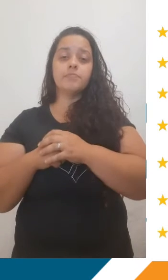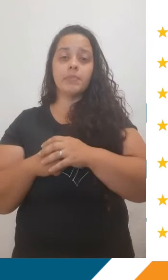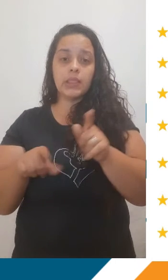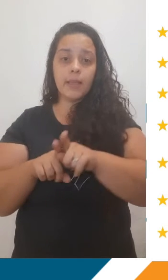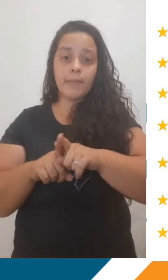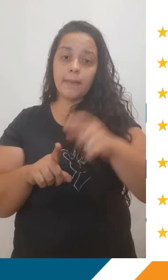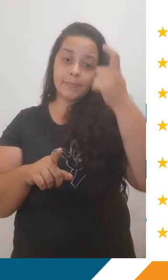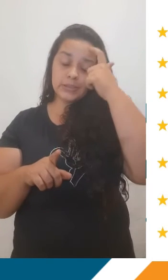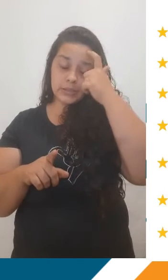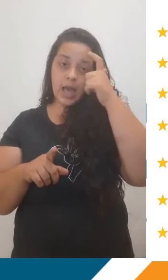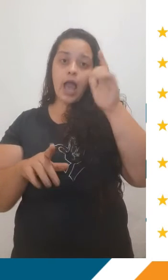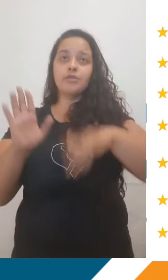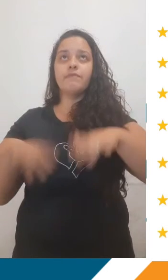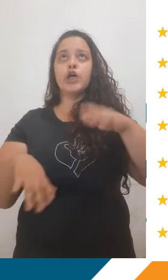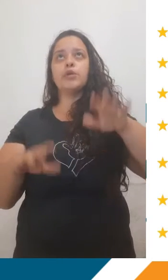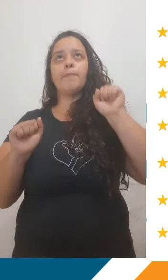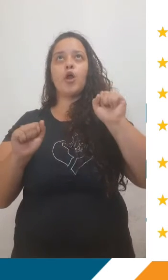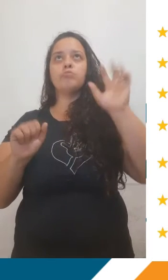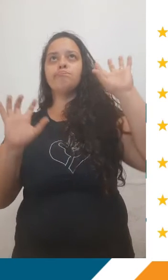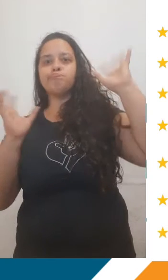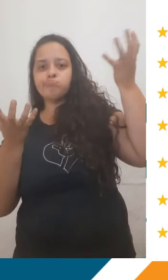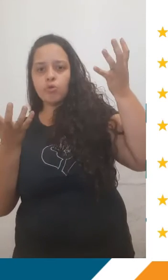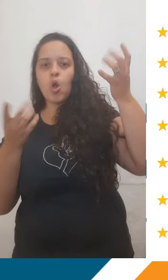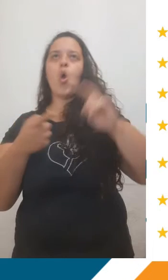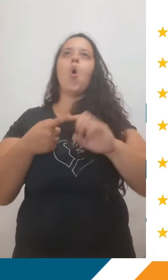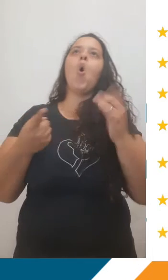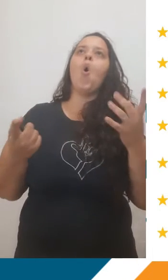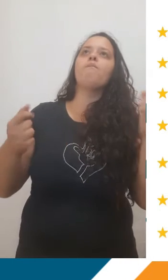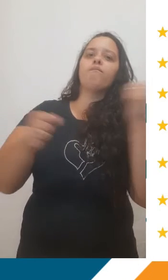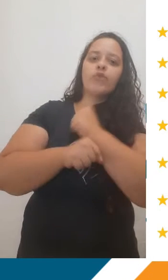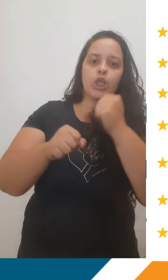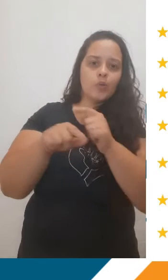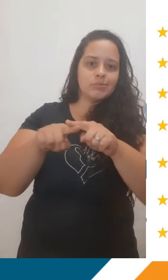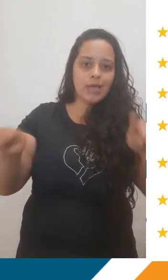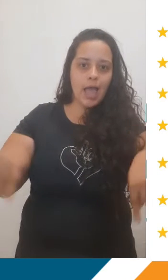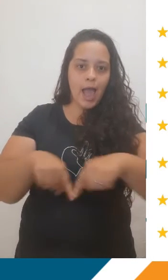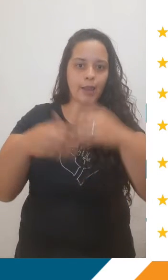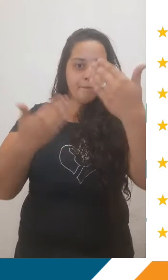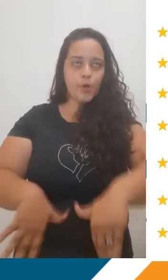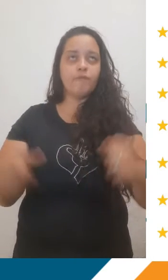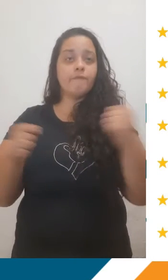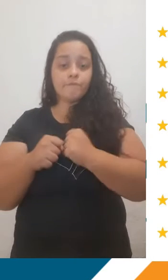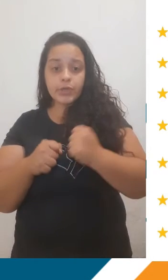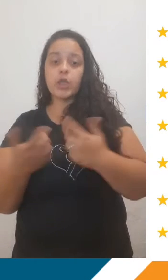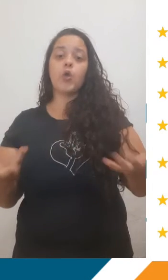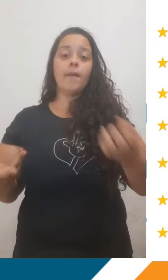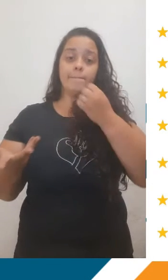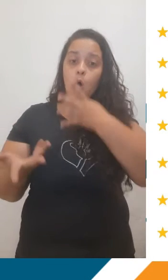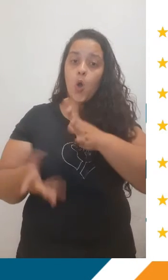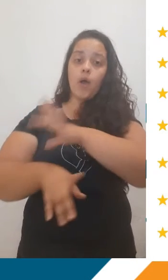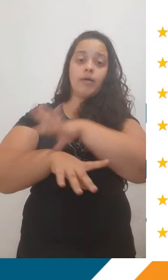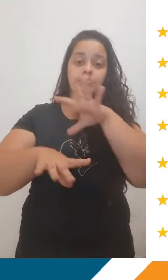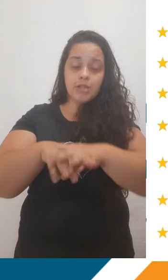você pensar também que o tempo pode virar, ou o ar-condicionado da sala está muito frio, isso já aconteceu até comigo, gente. Já fiz uma prova que o ar-condicionado